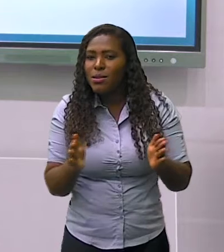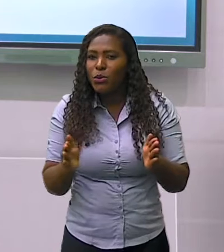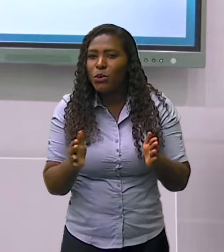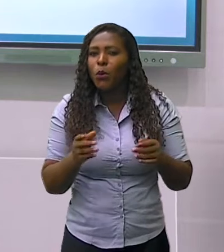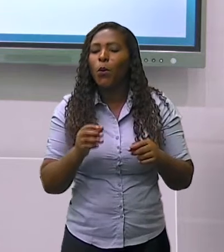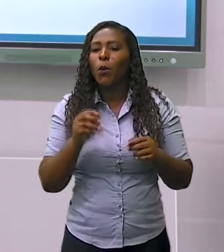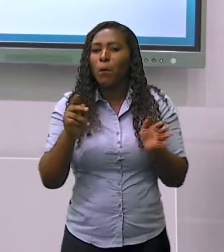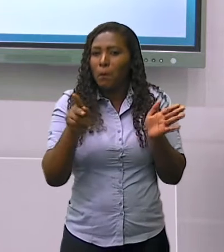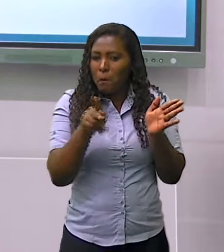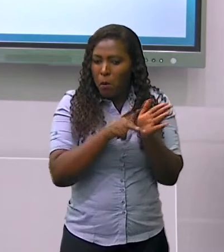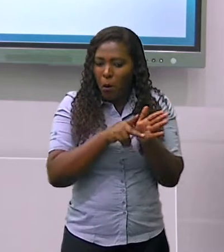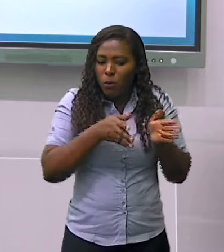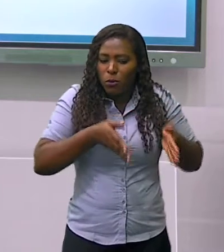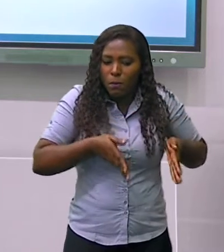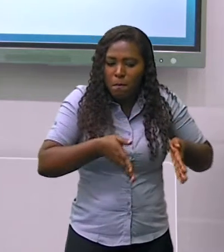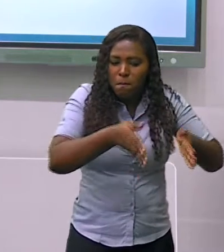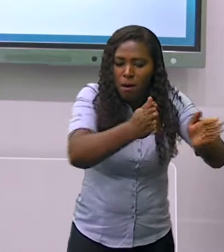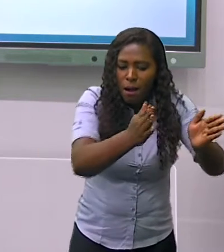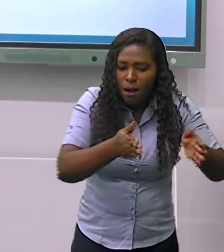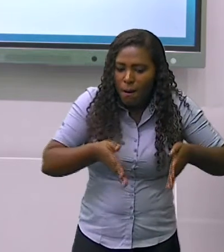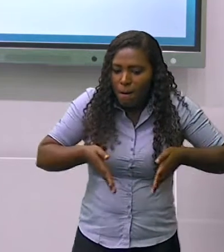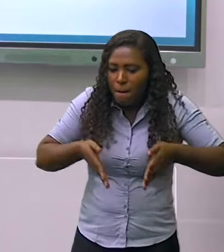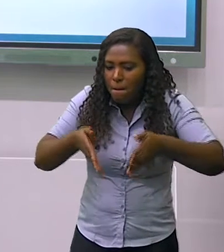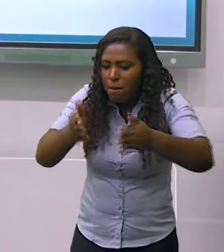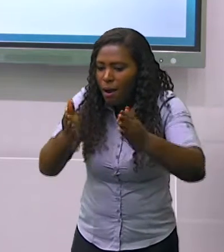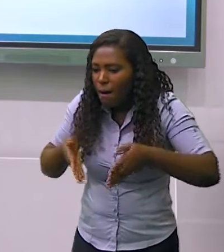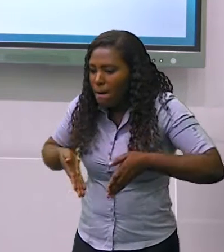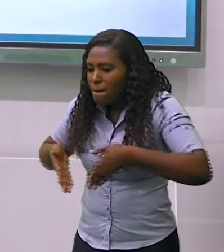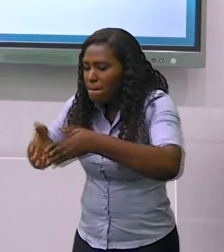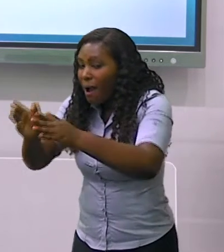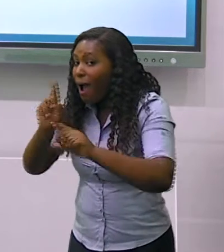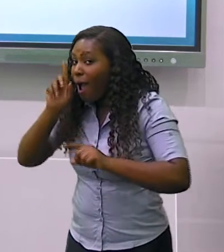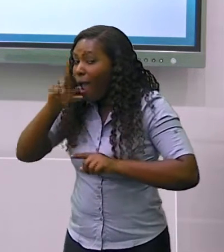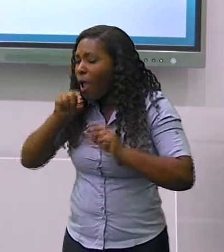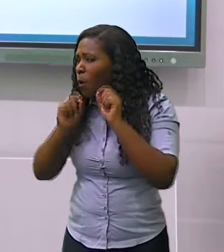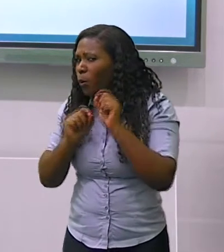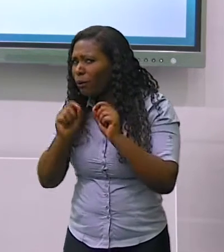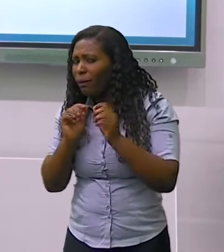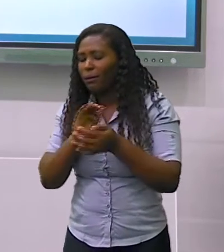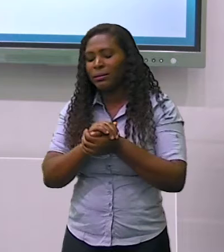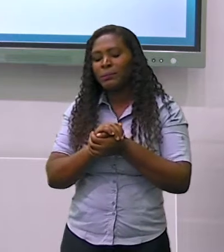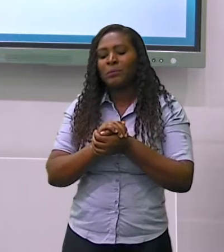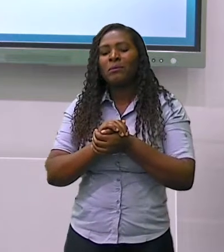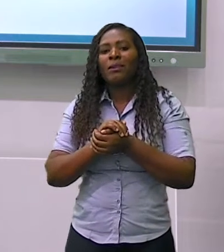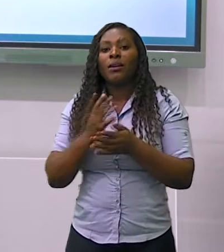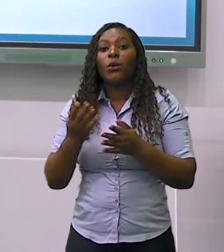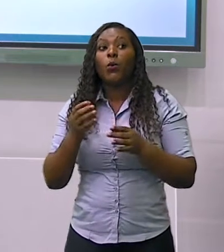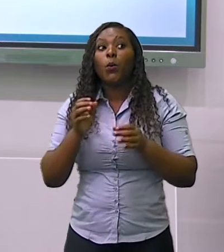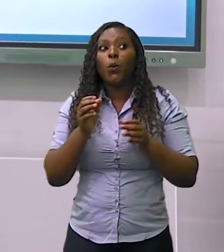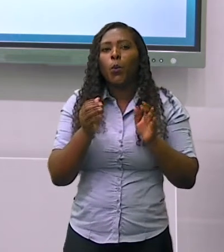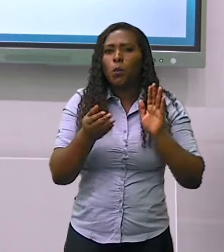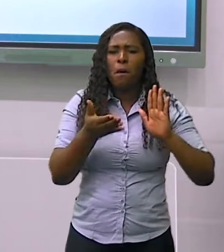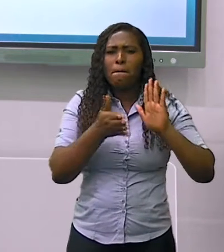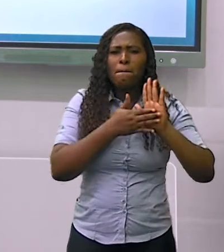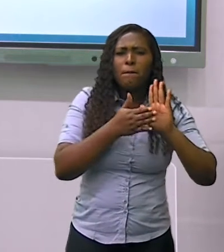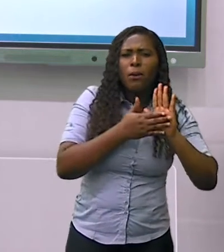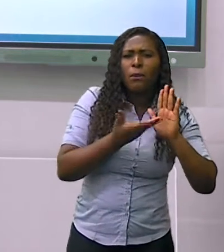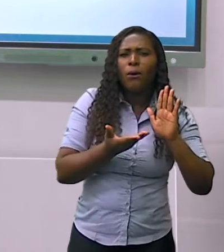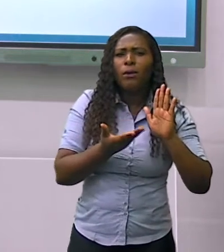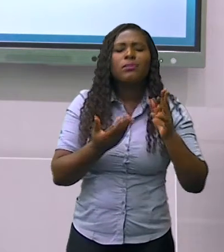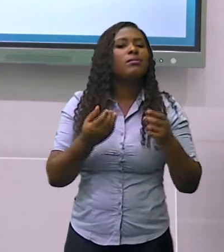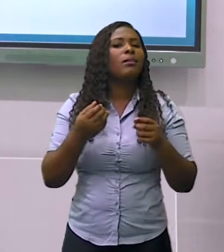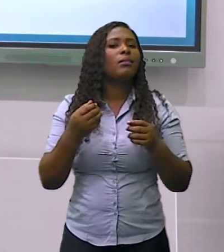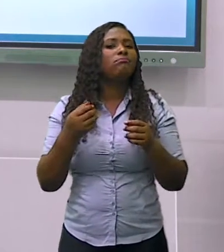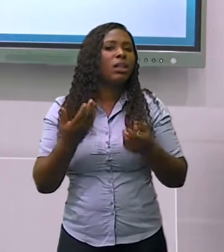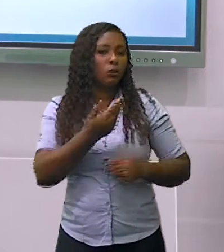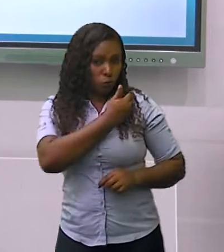do rodoviarismo como um plano, um projeto político. E desta forma, as